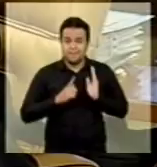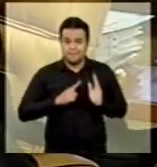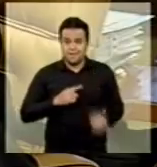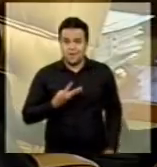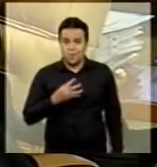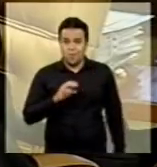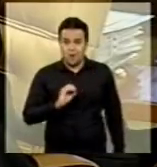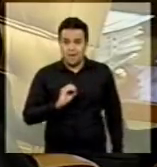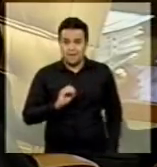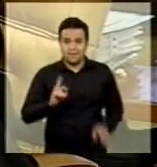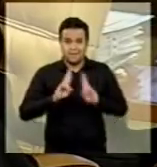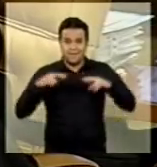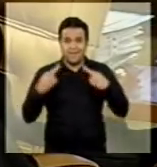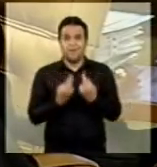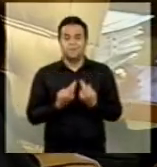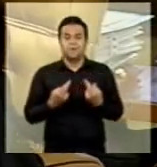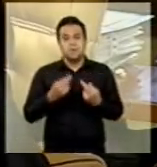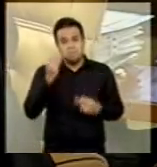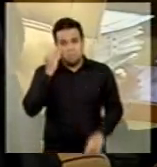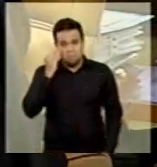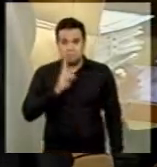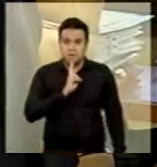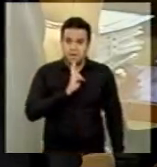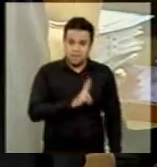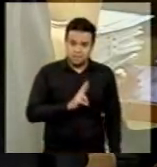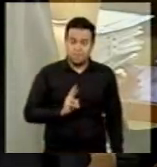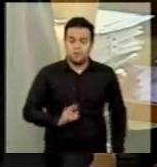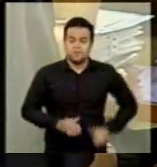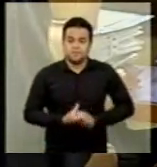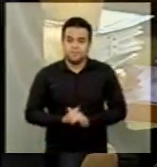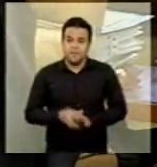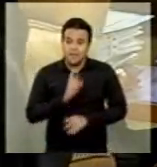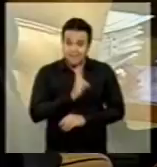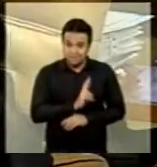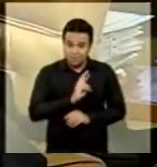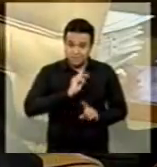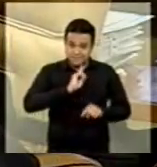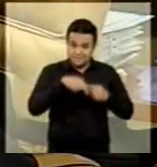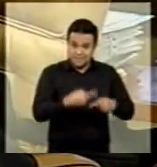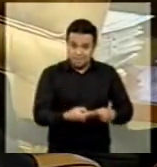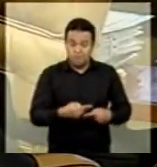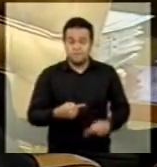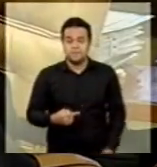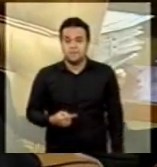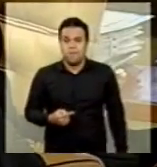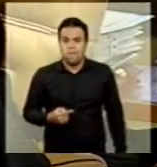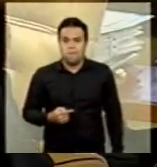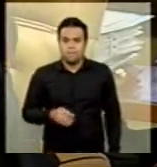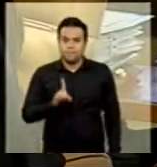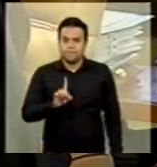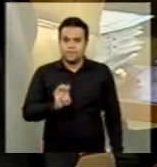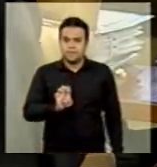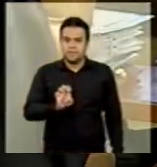sessões para proferir parecer, e este parecer depois é enviado à deliberação